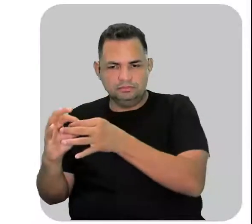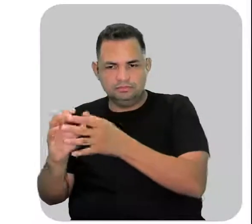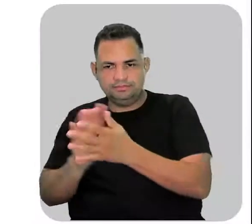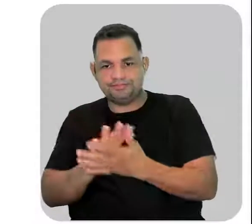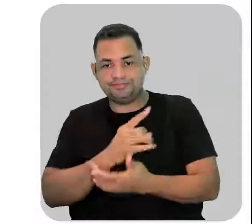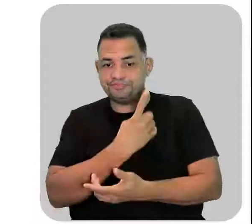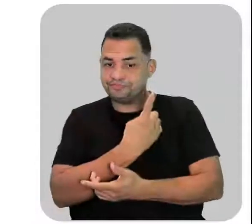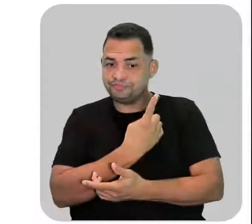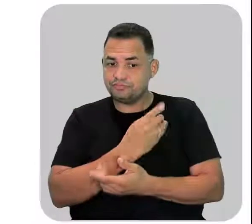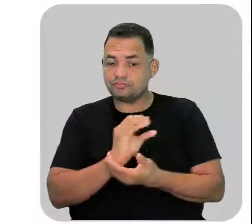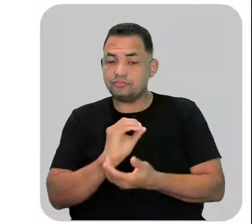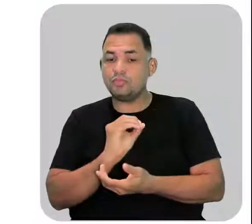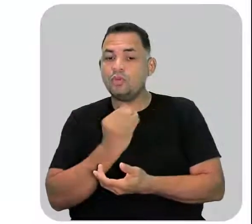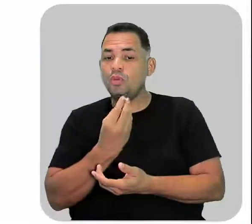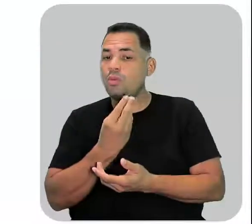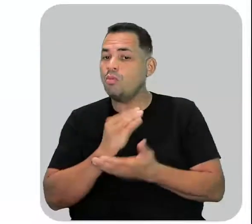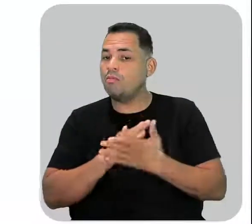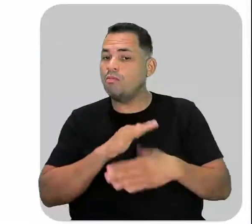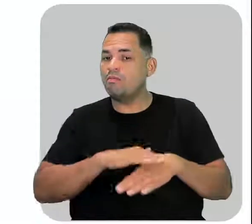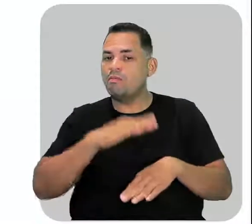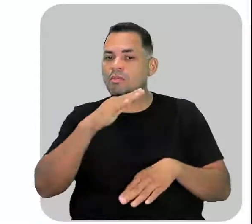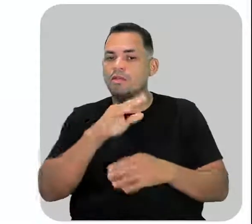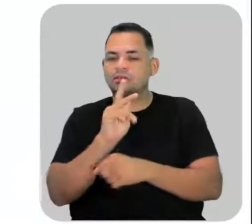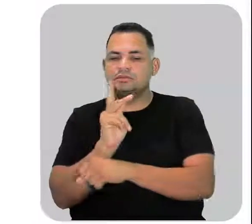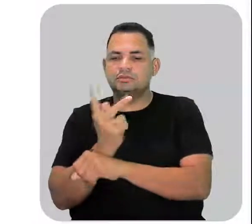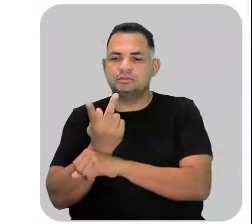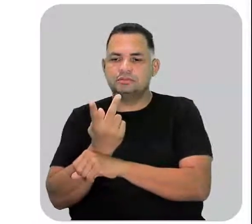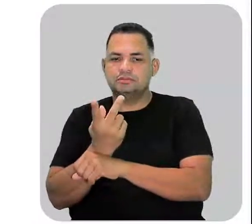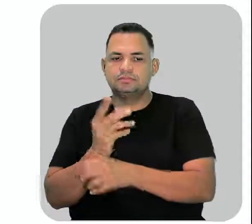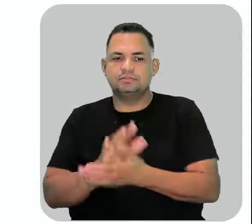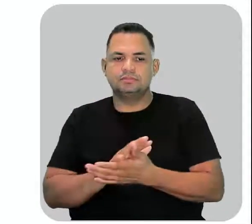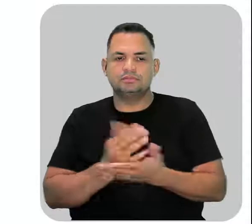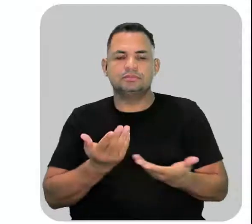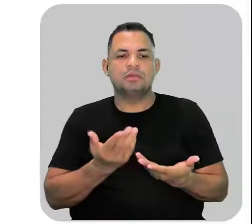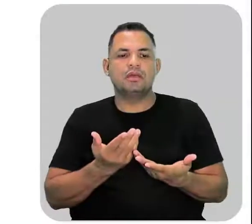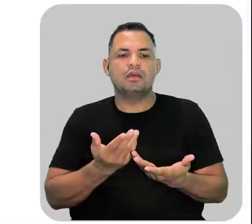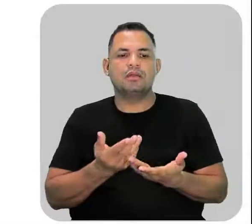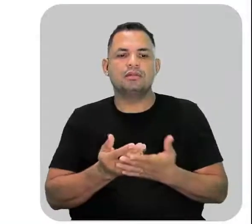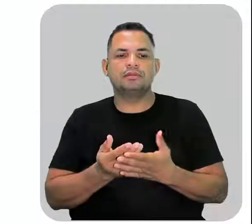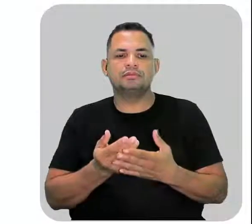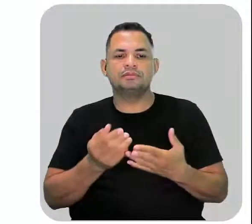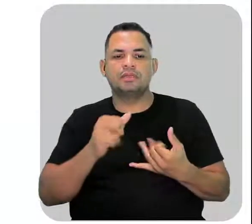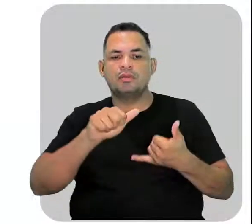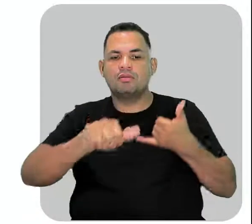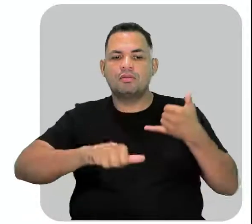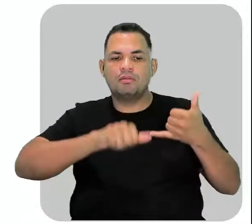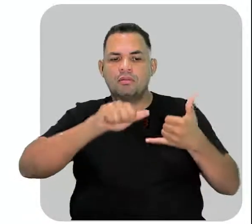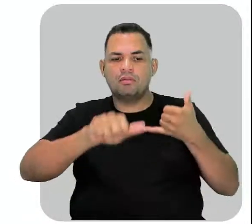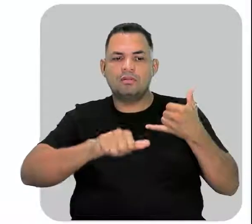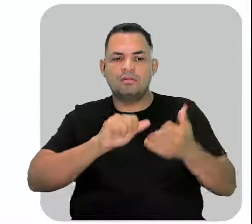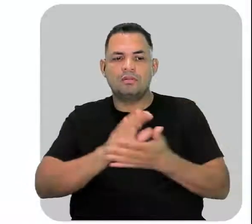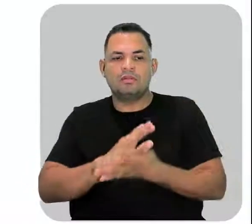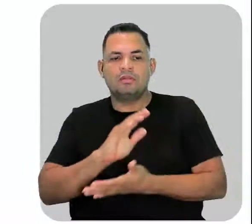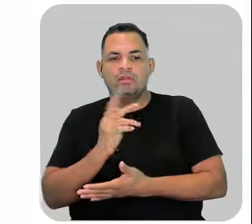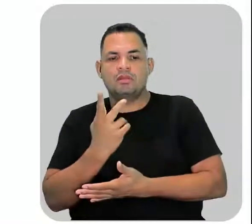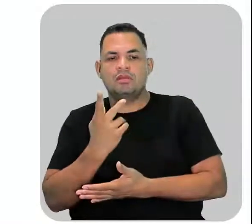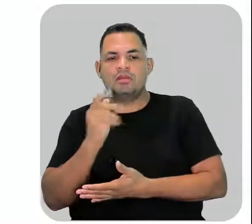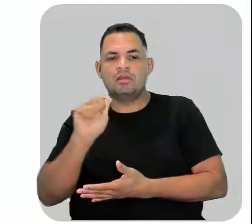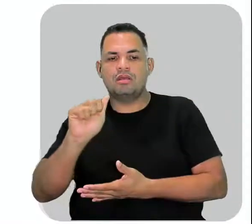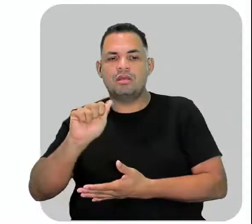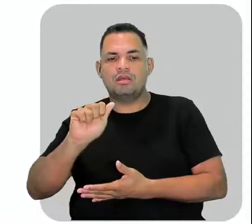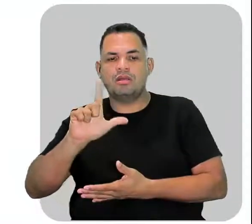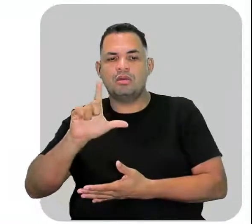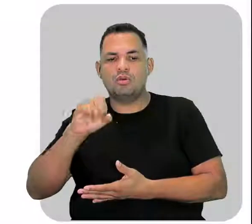um ou mais hidrogênios. São essas reações. A halogenação, que é quando a gente tem